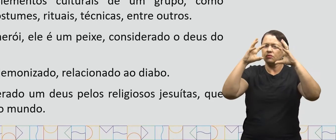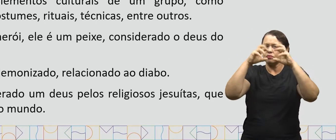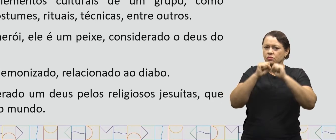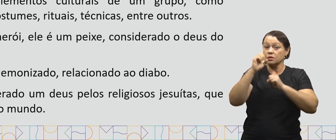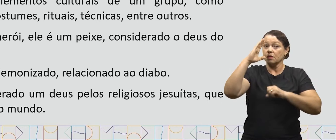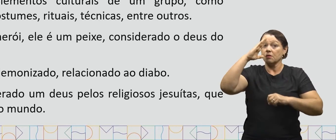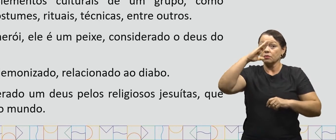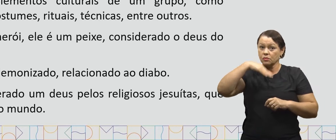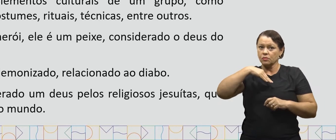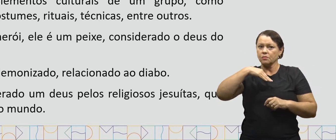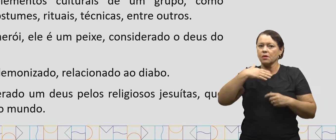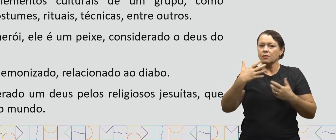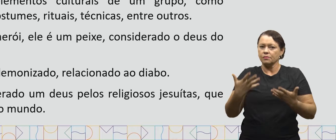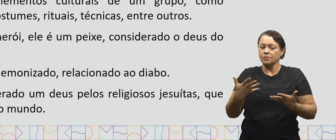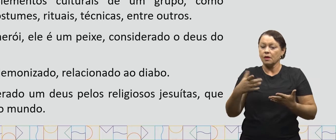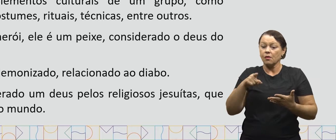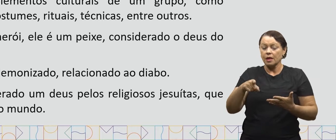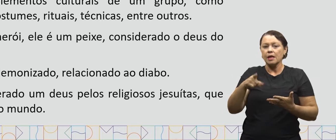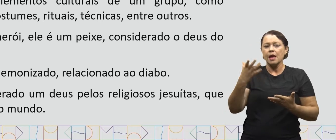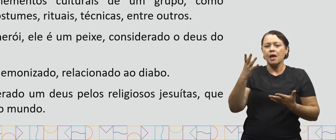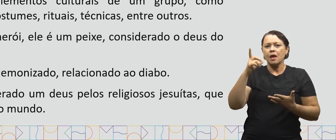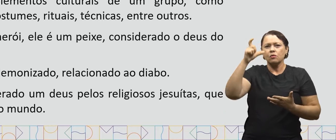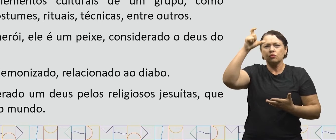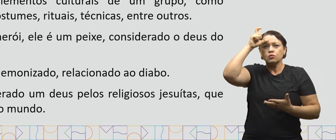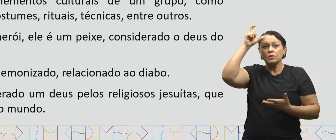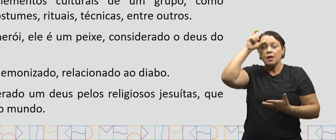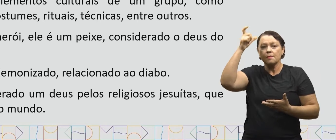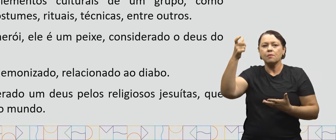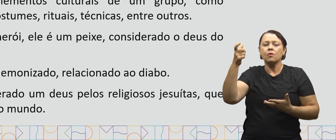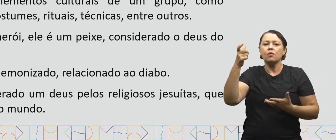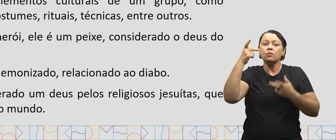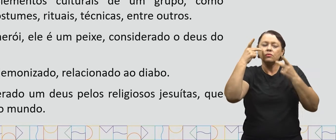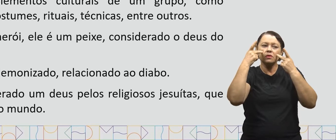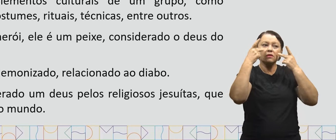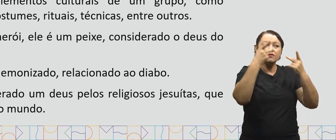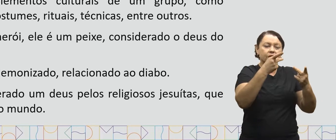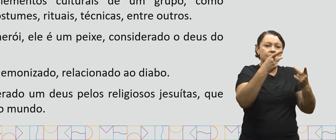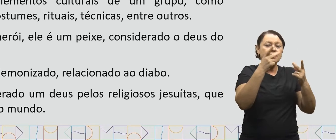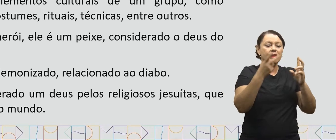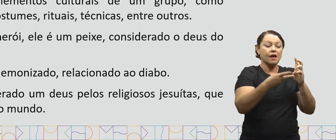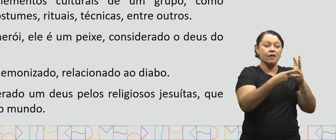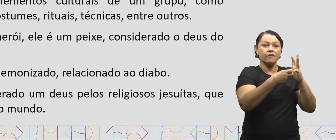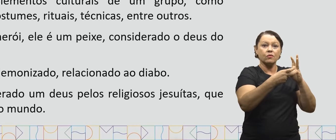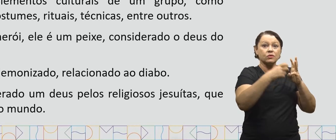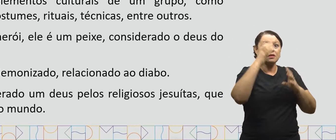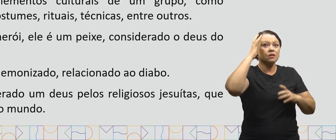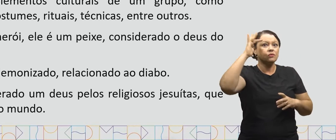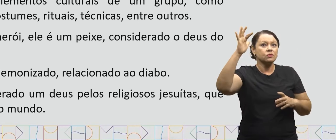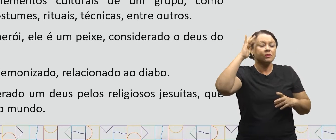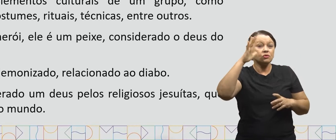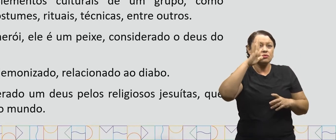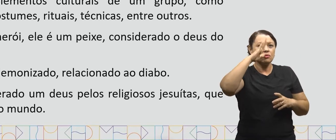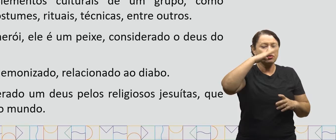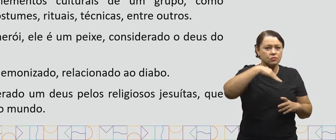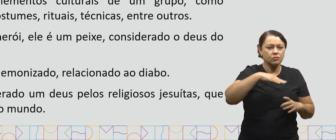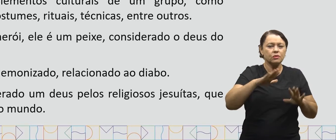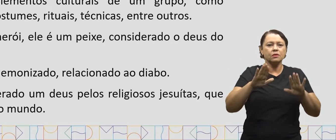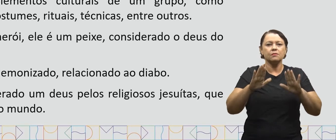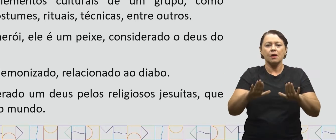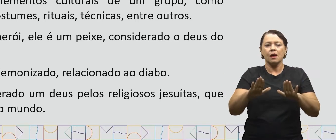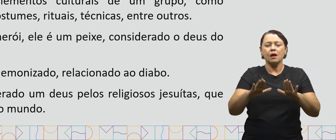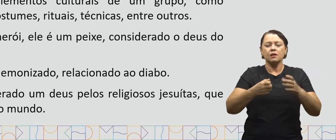É considerado um demônio dos sonhos, que visitava os índios em sonhos. Em relação à posição de